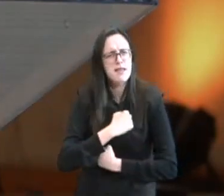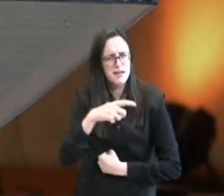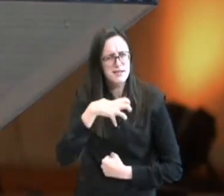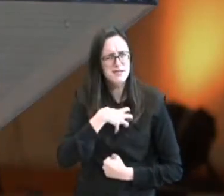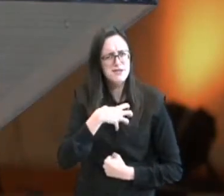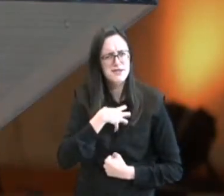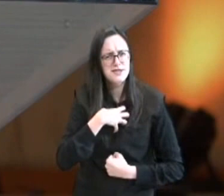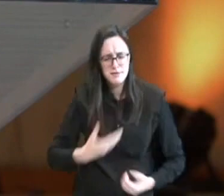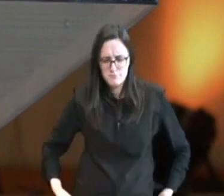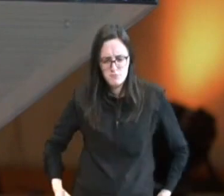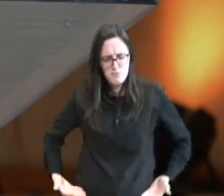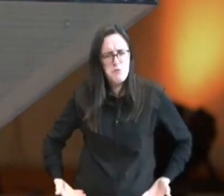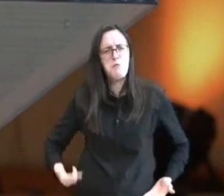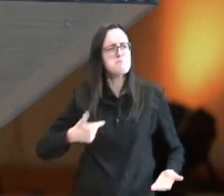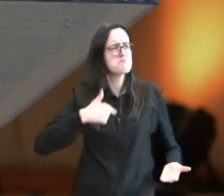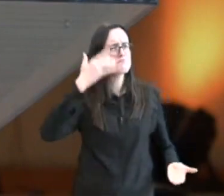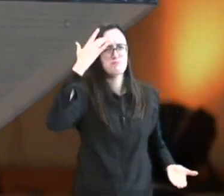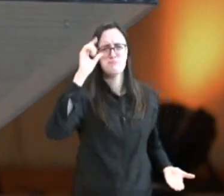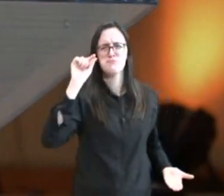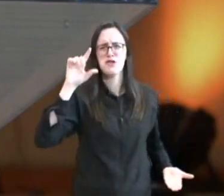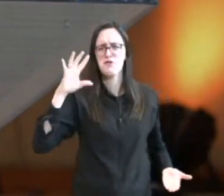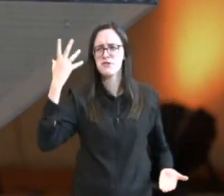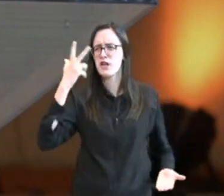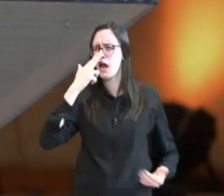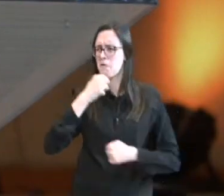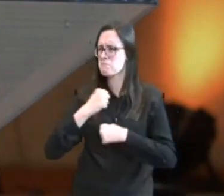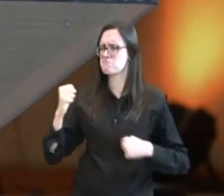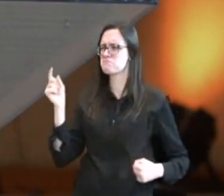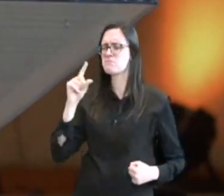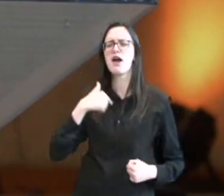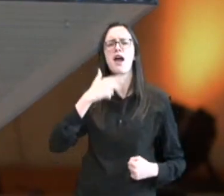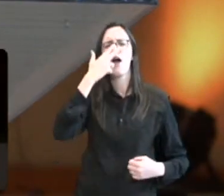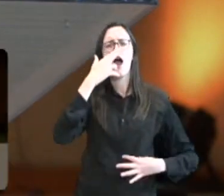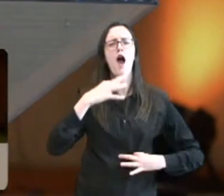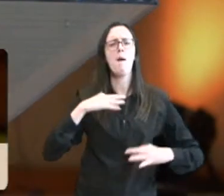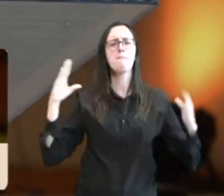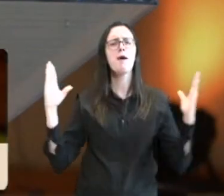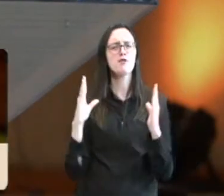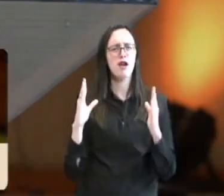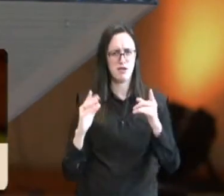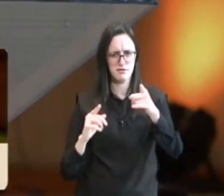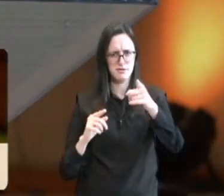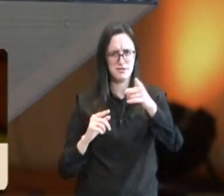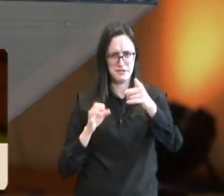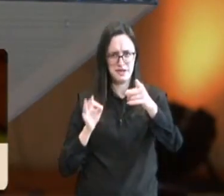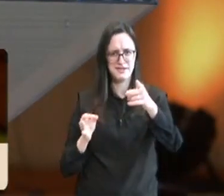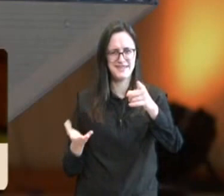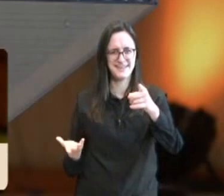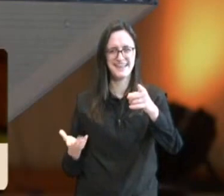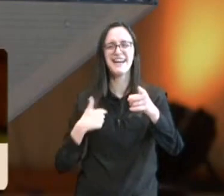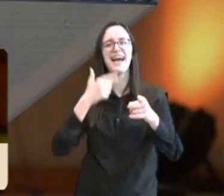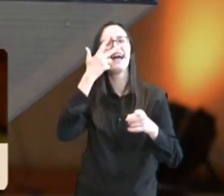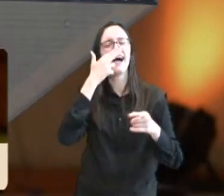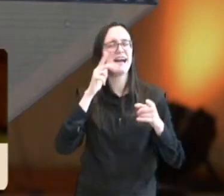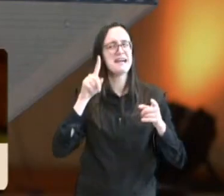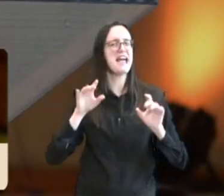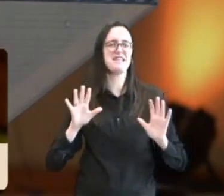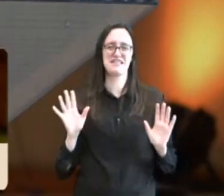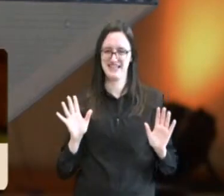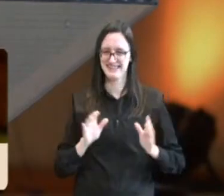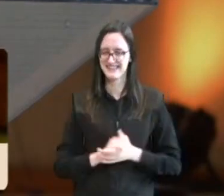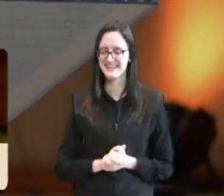é. Não é que eu esteja engordando, eu acho que a roupa diminuiu. É isso, né? Eu acho que deve ser